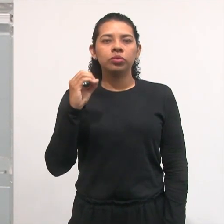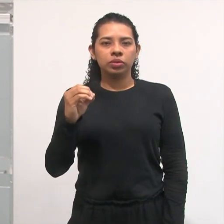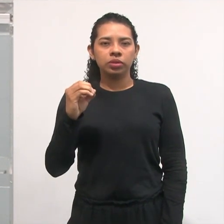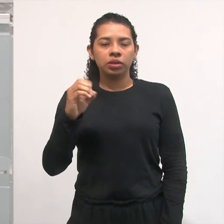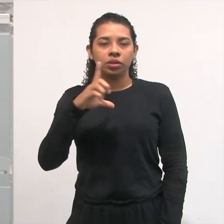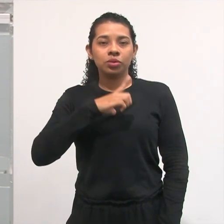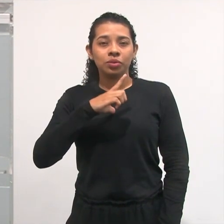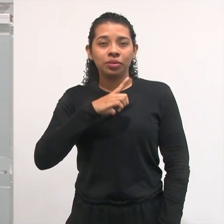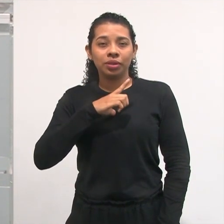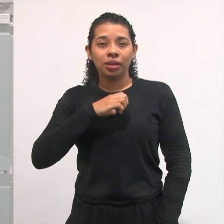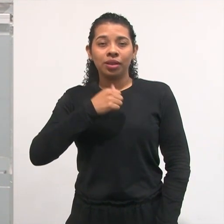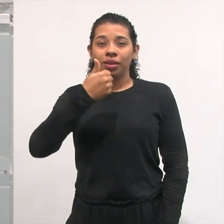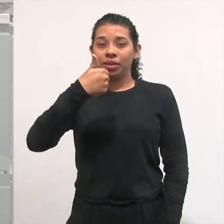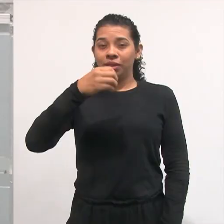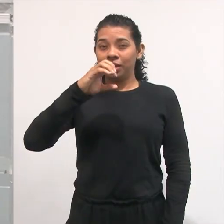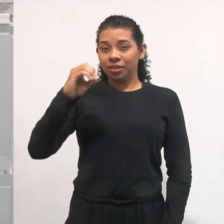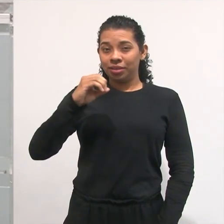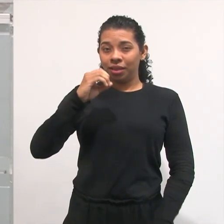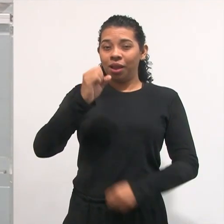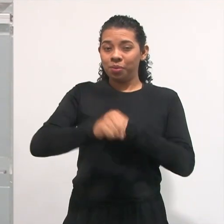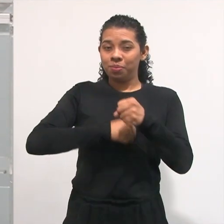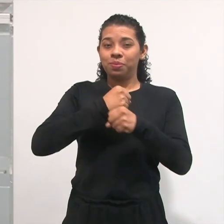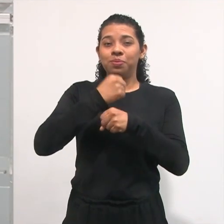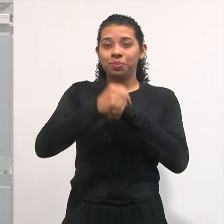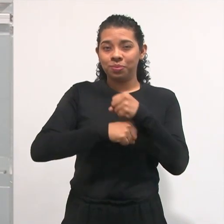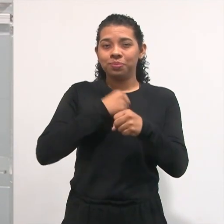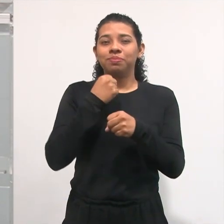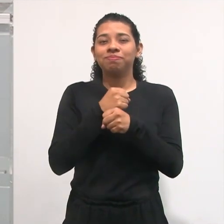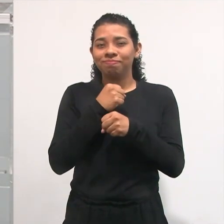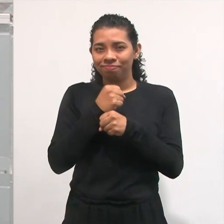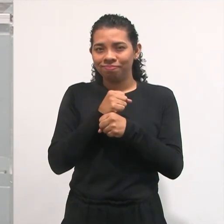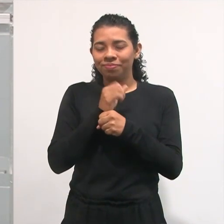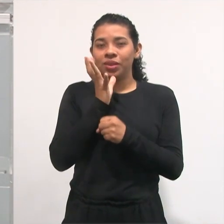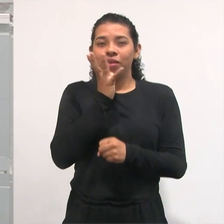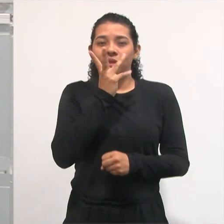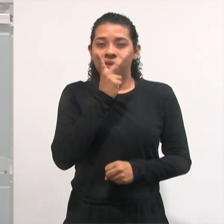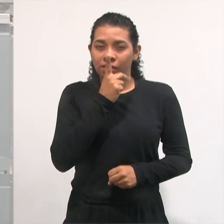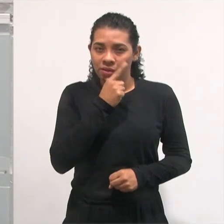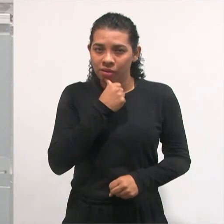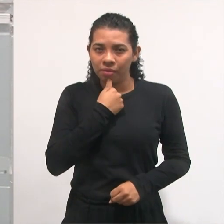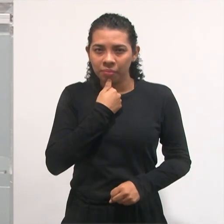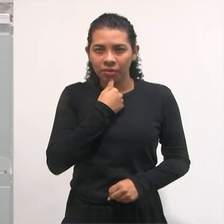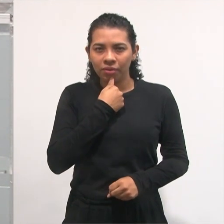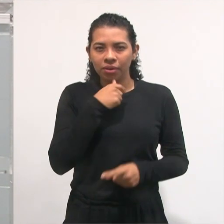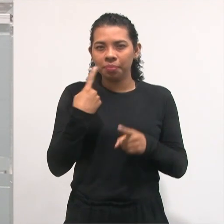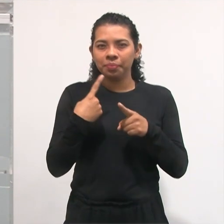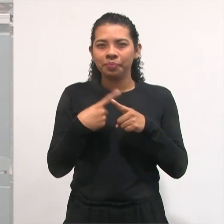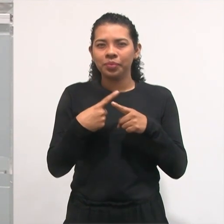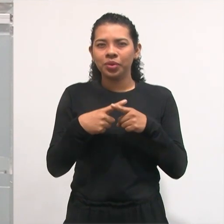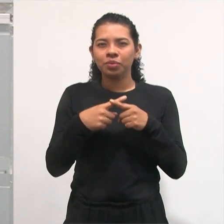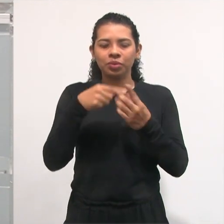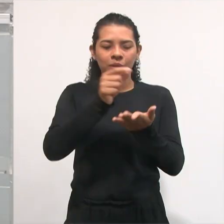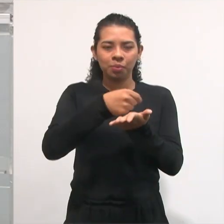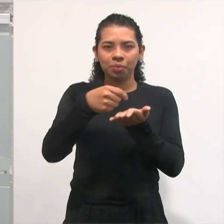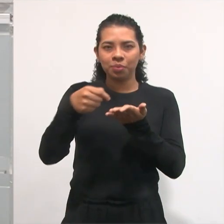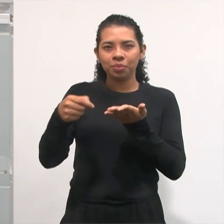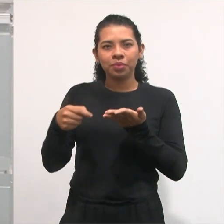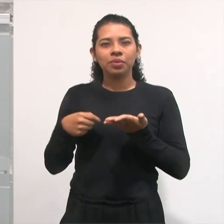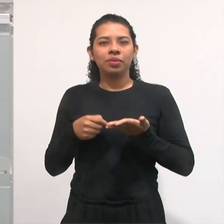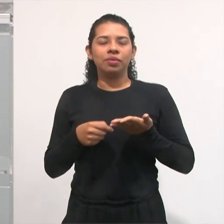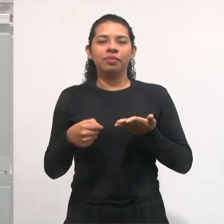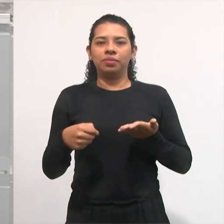de 10 em 10 anos pela União e ele é muito caro, de tanto que ele é caro, ele é feito de 10 em 10 anos, tá